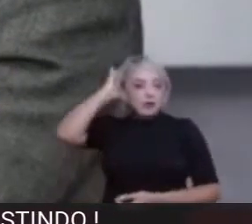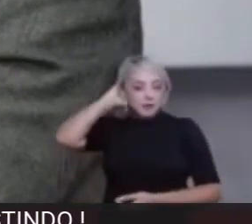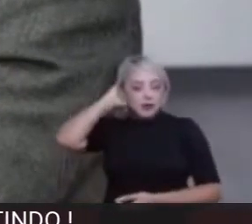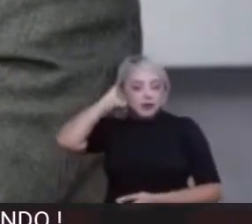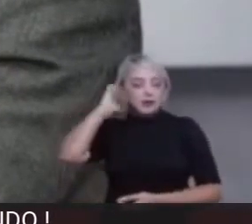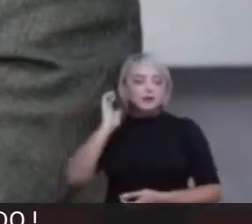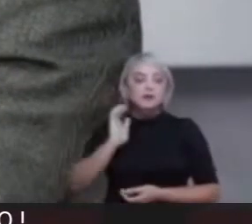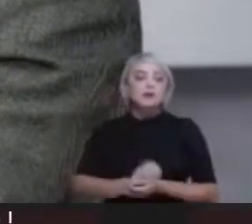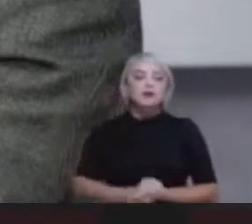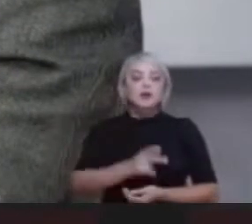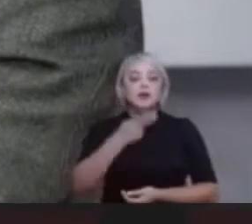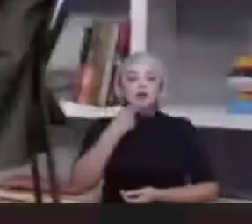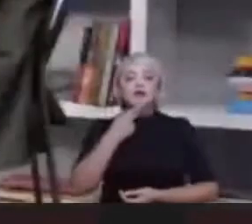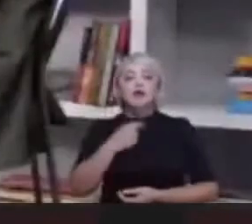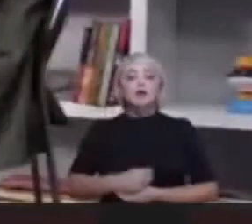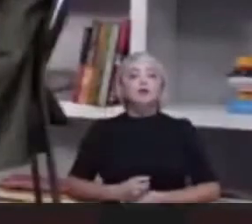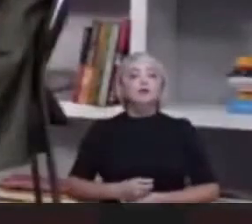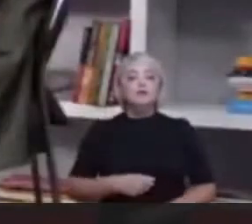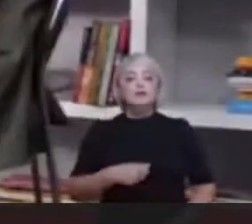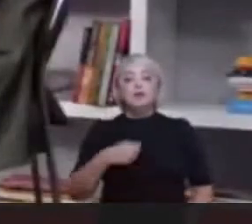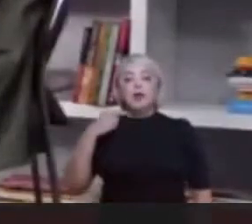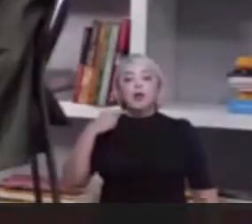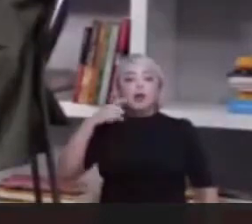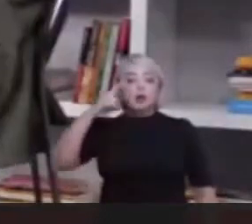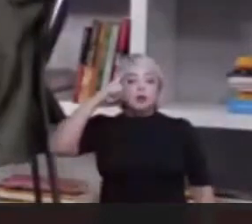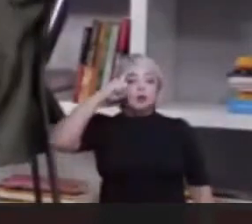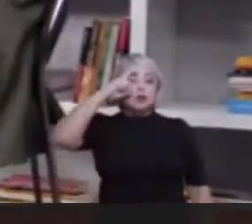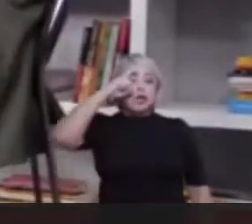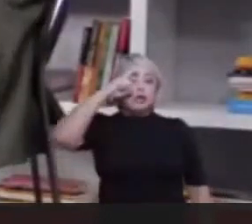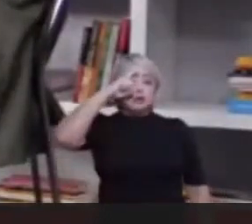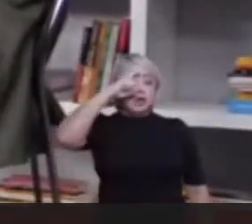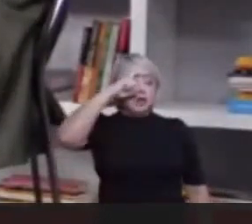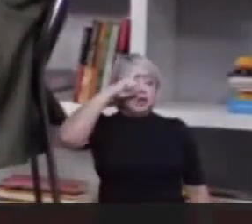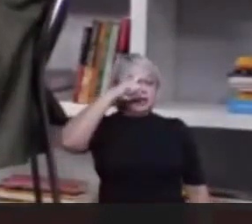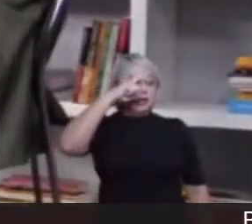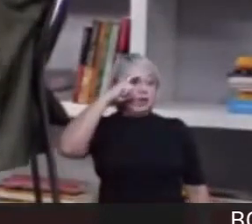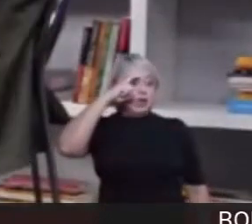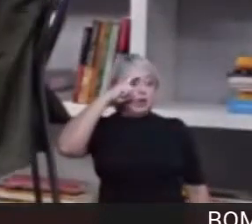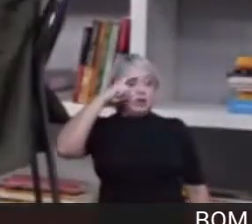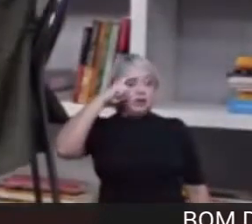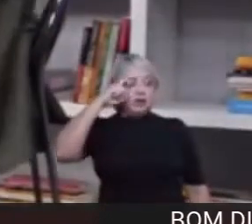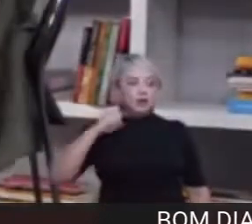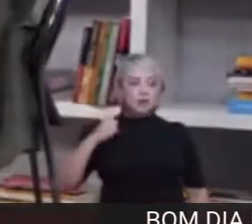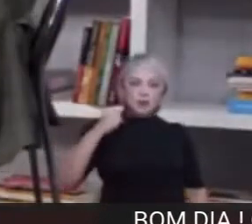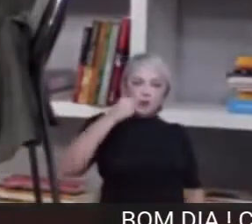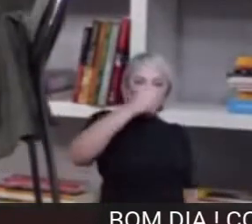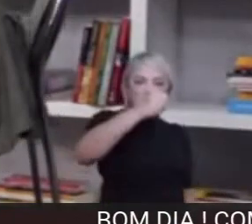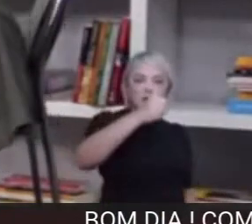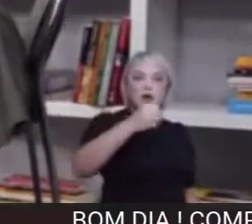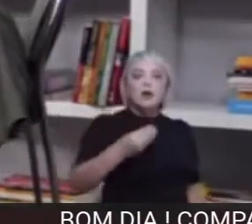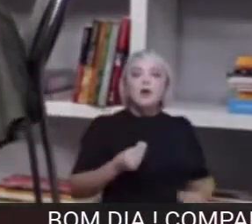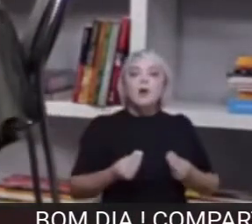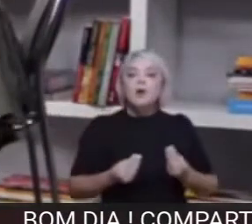o Sérgio Moro de herói. Como é que o senhor reage a um ministro que fala